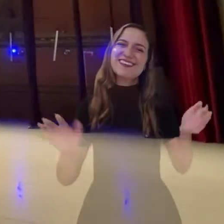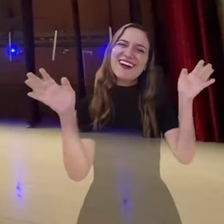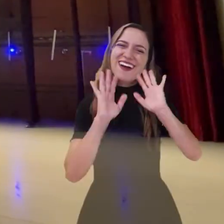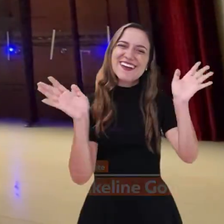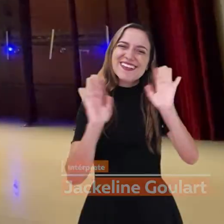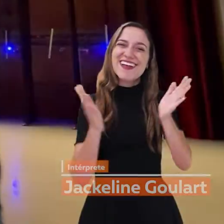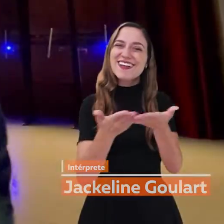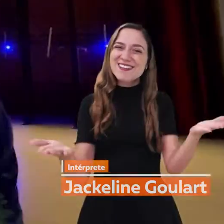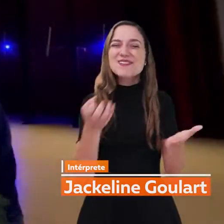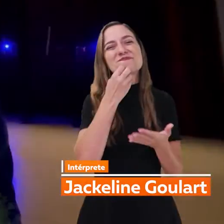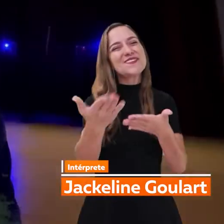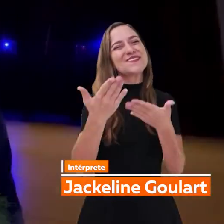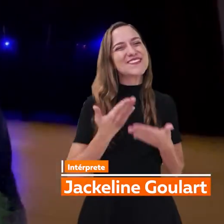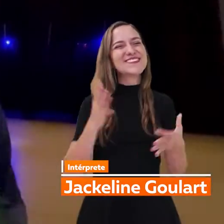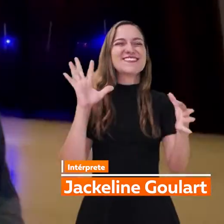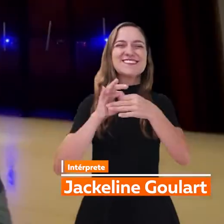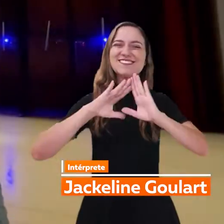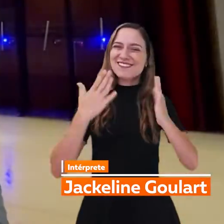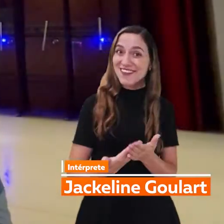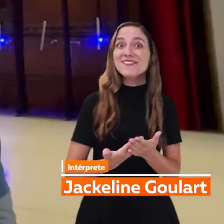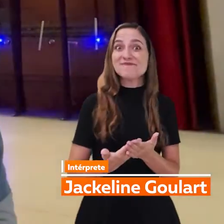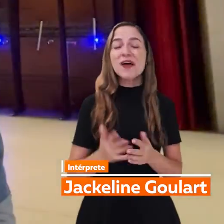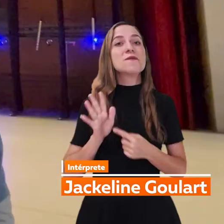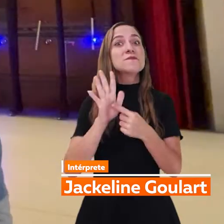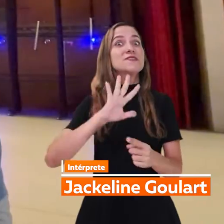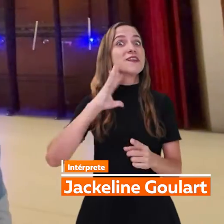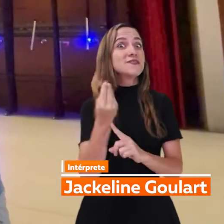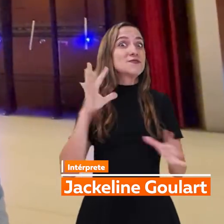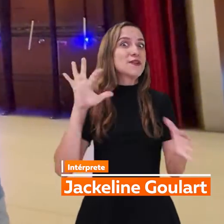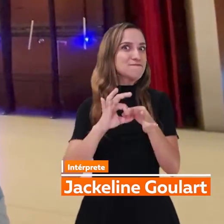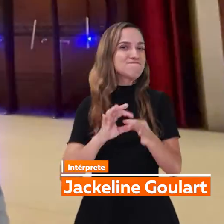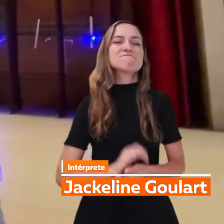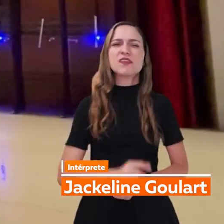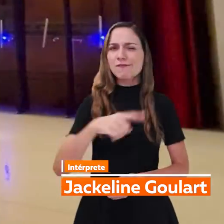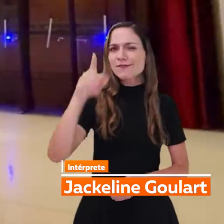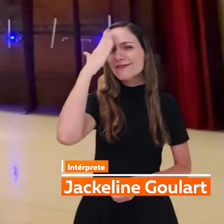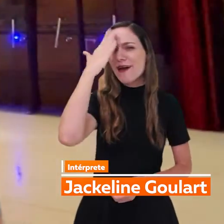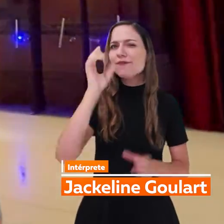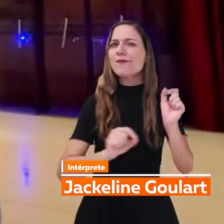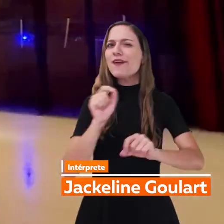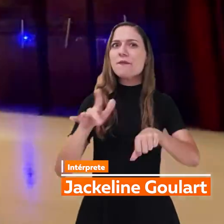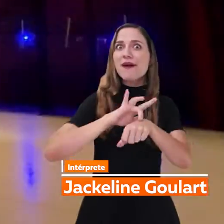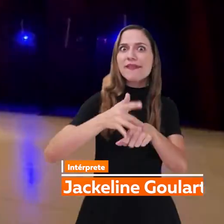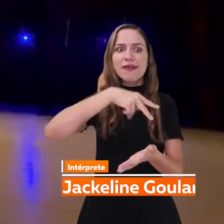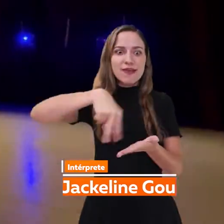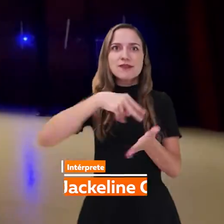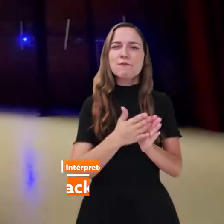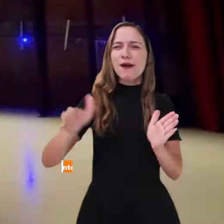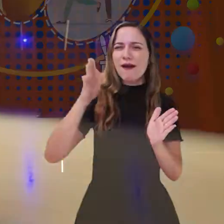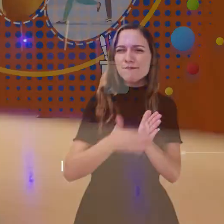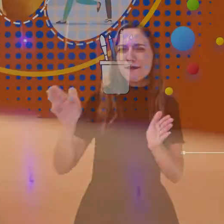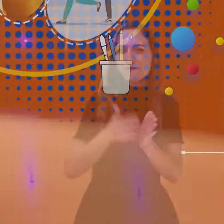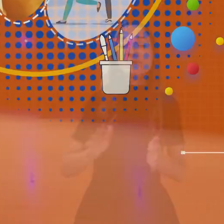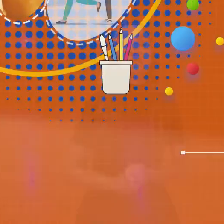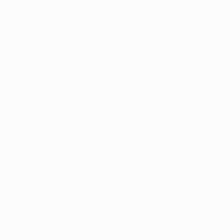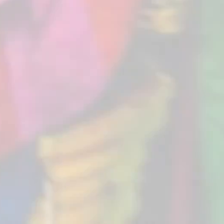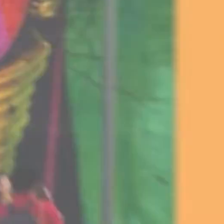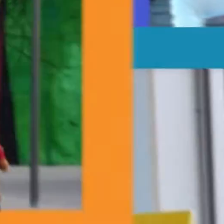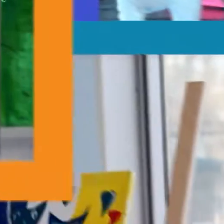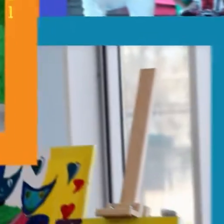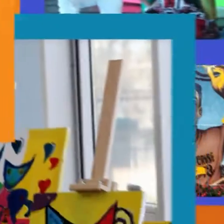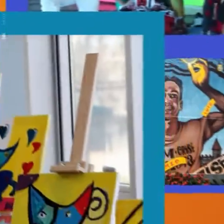Olá pessoal, bem-vindos ao Conexão Escola. Esse é o quadro Conectarte. Você sabe o que é um balé de repertório?